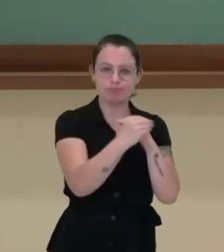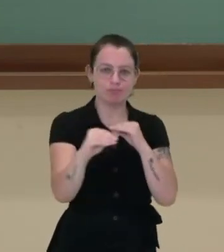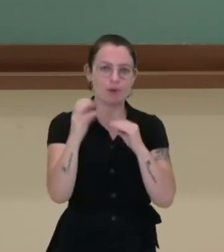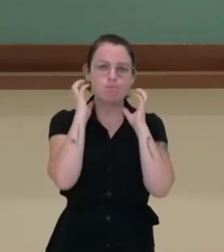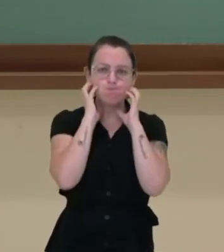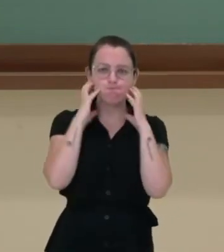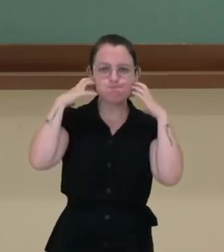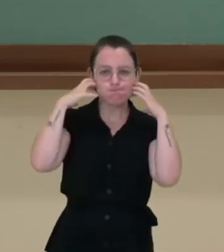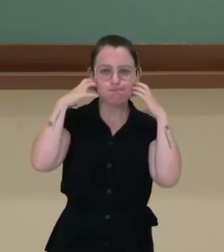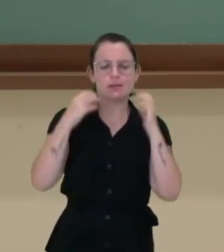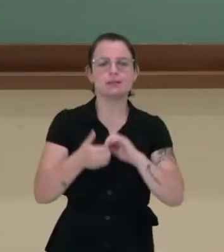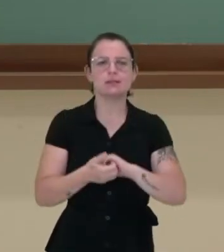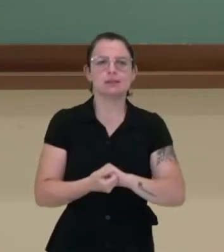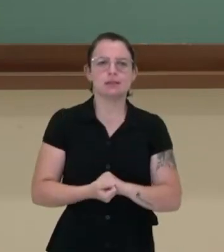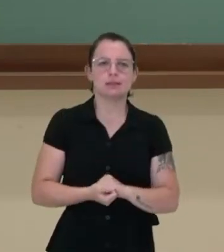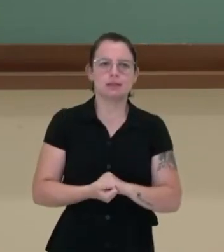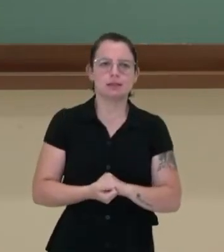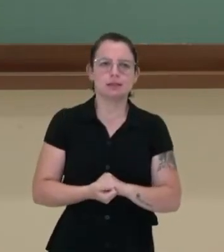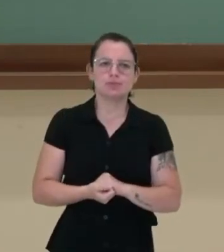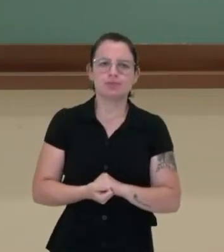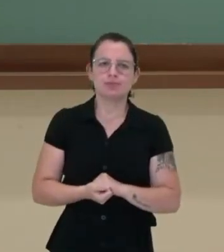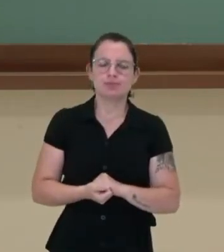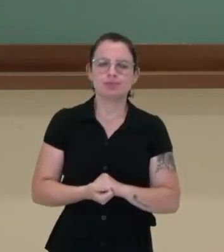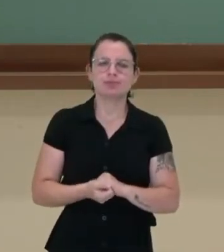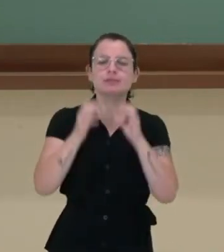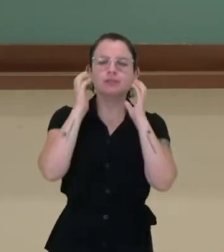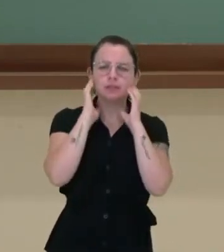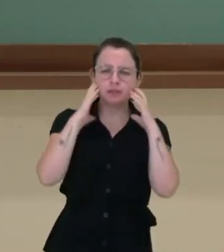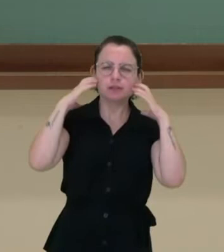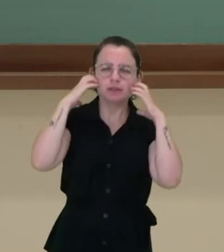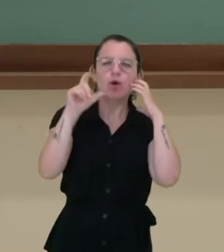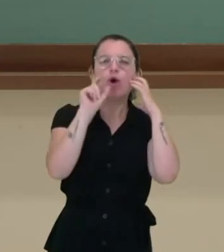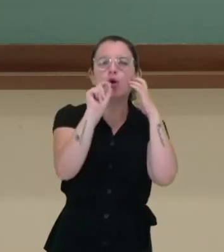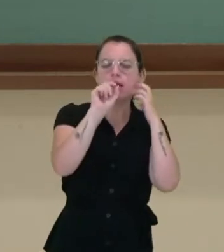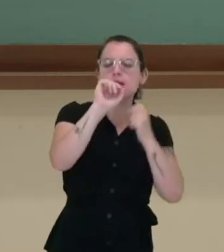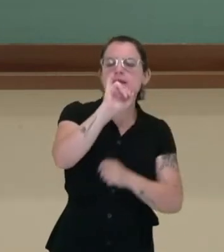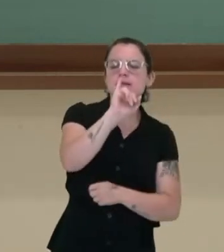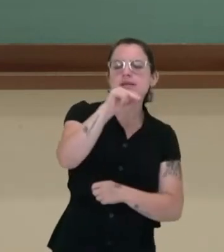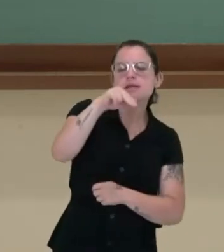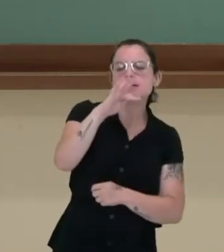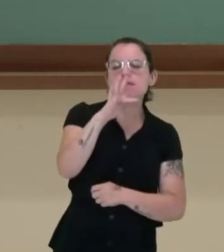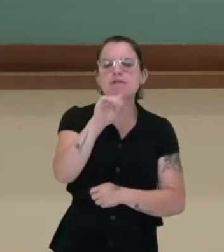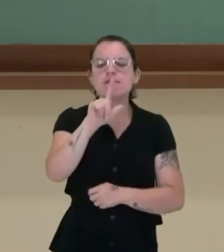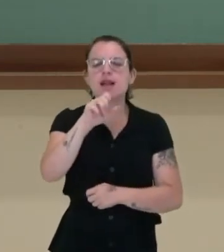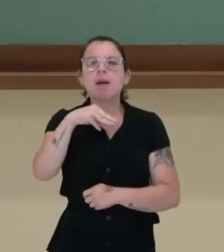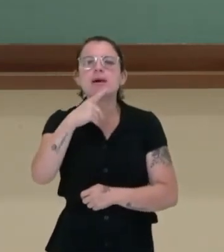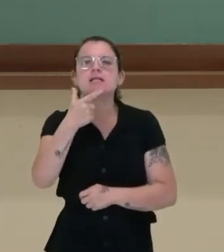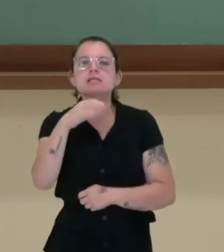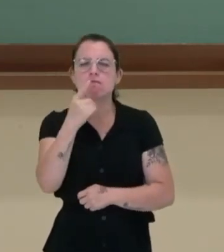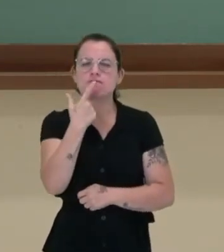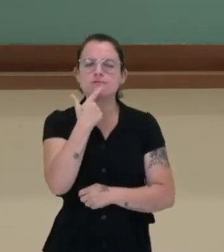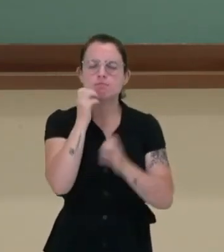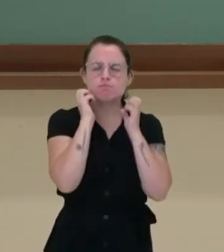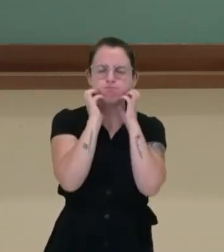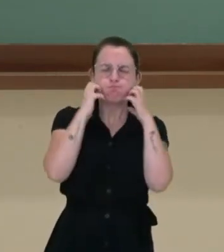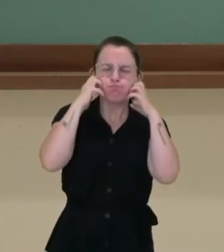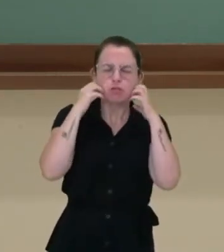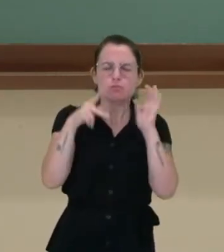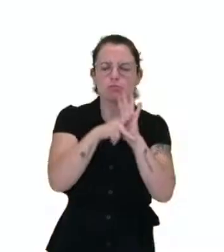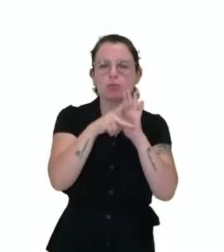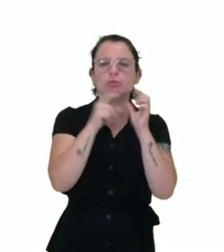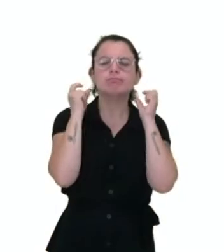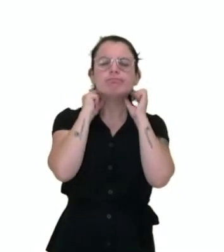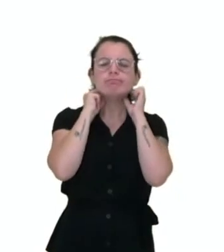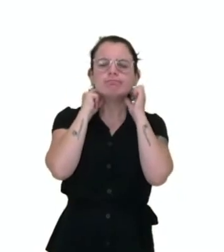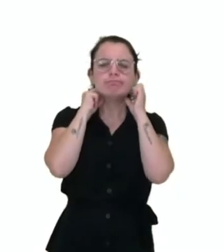cachumba. A cachumba é uma inflamação nas glândulas. Nos casos graves, a cachumba